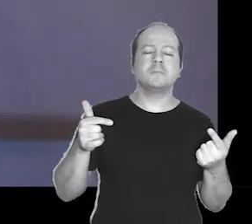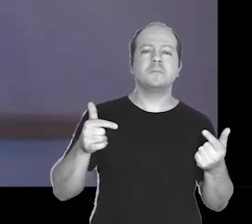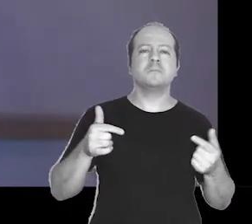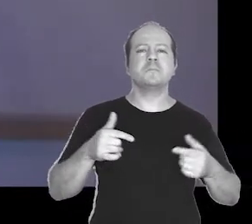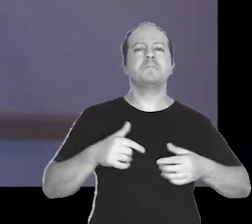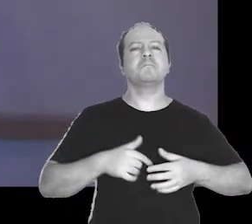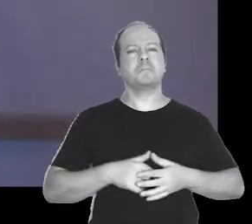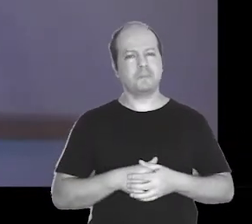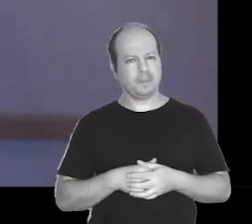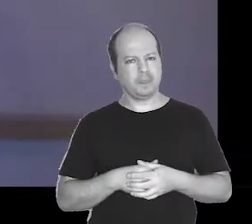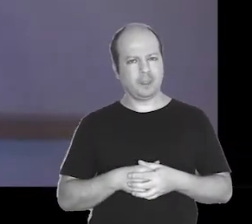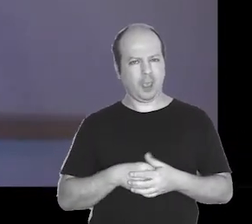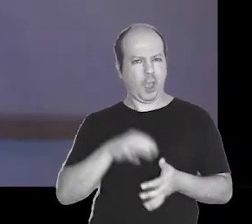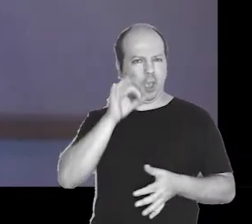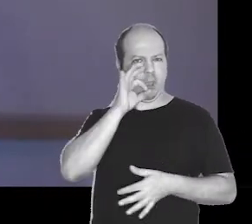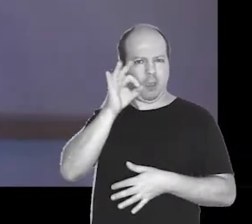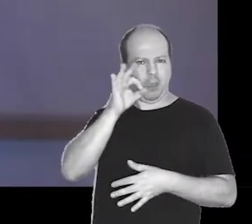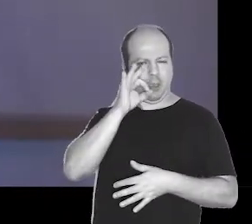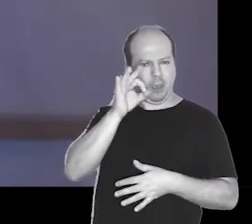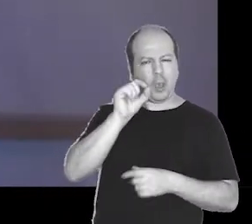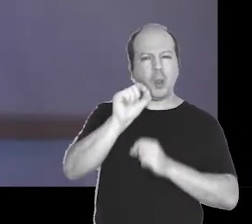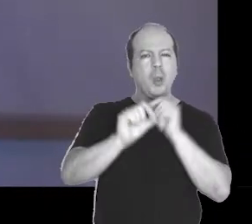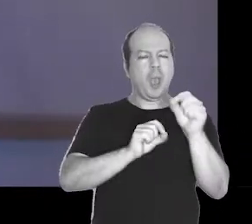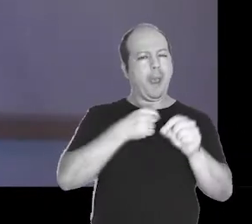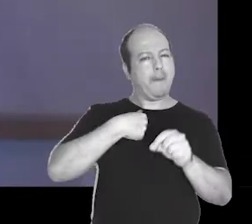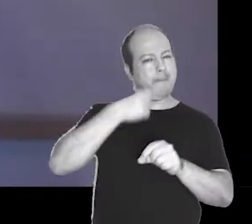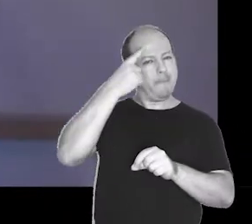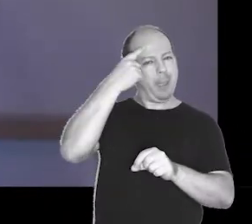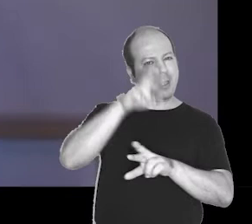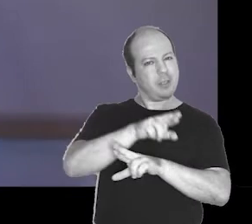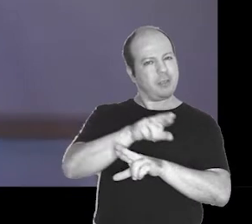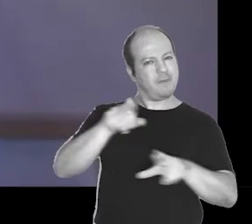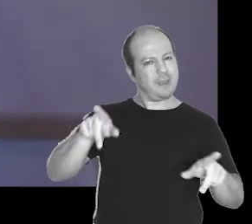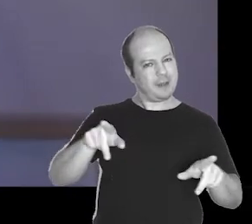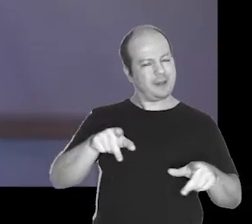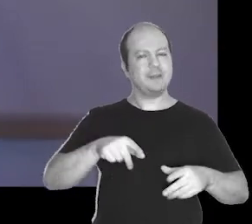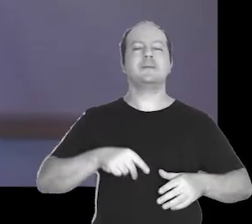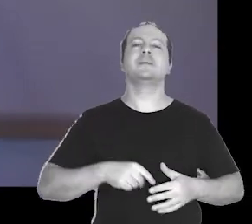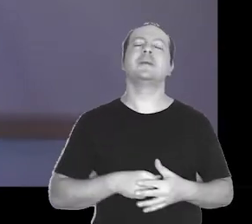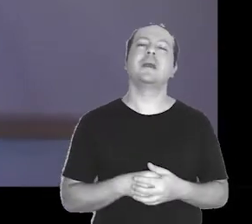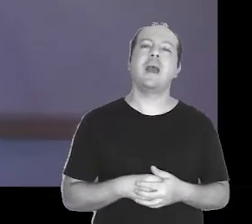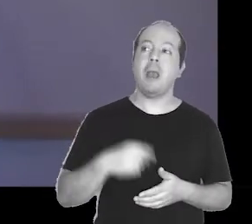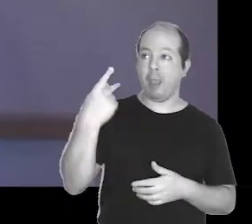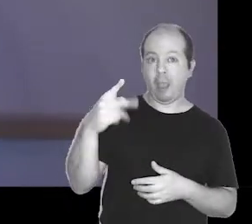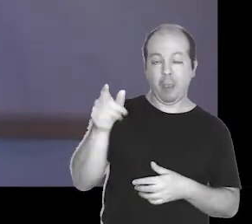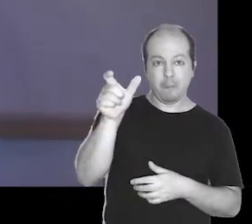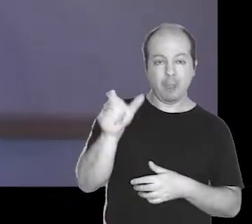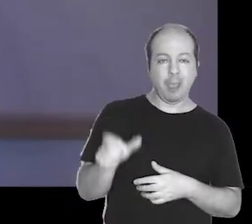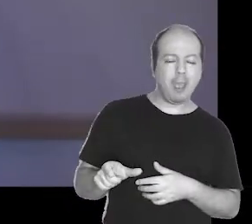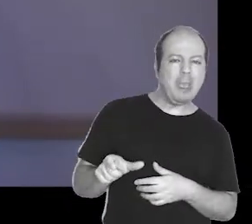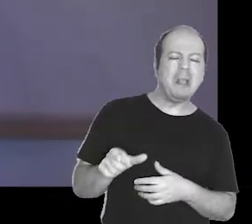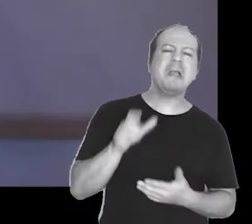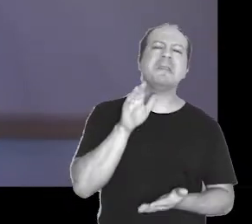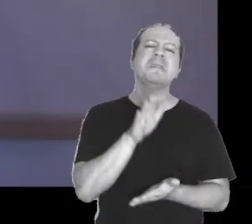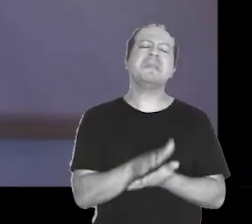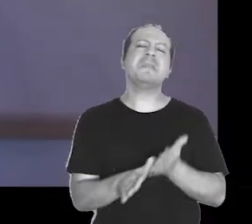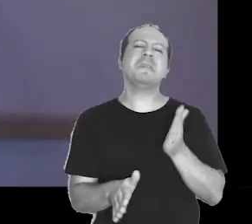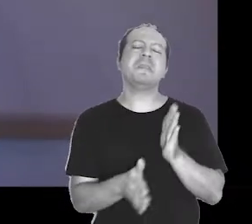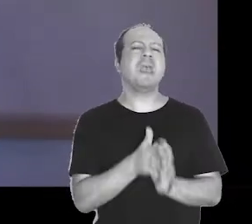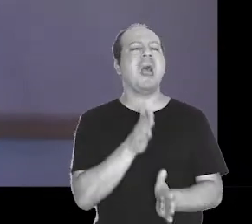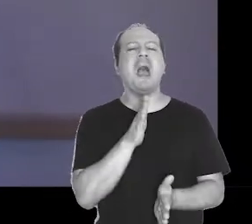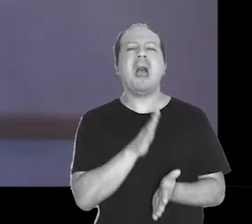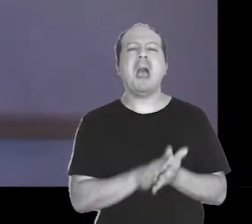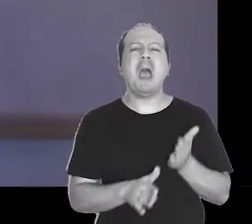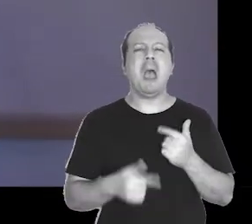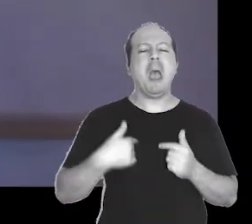O psicanalista pensa de maneira diferente. Para ele, nada é